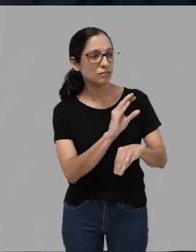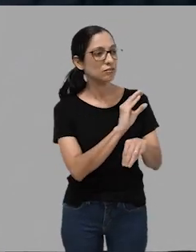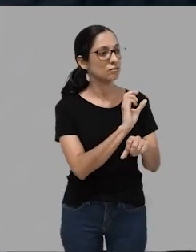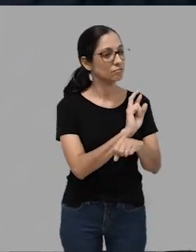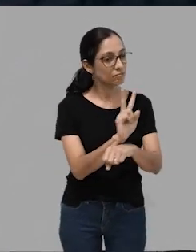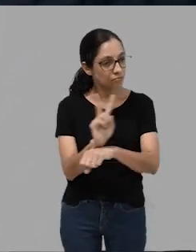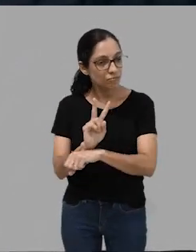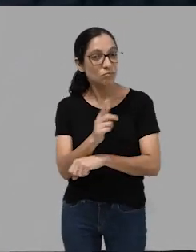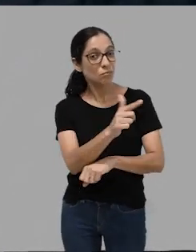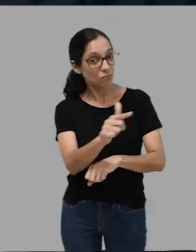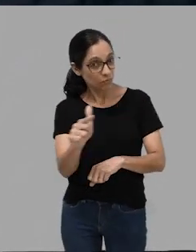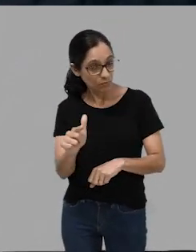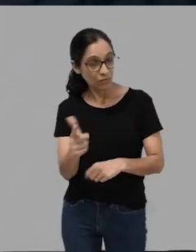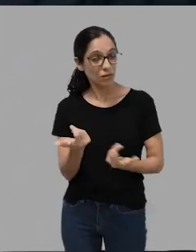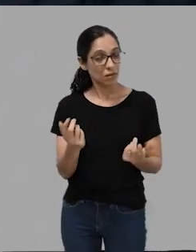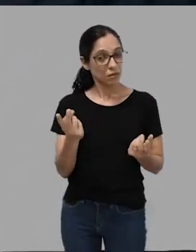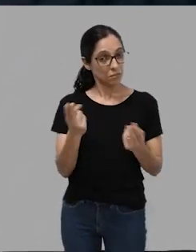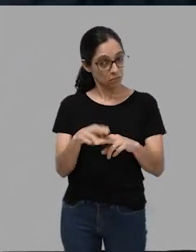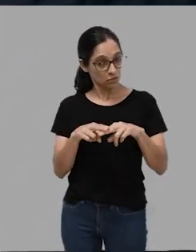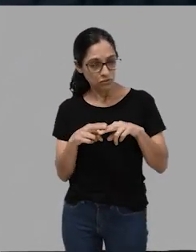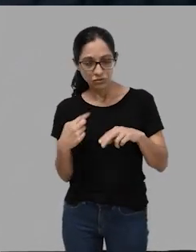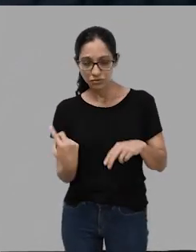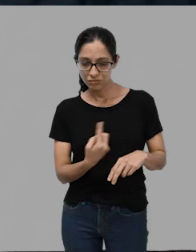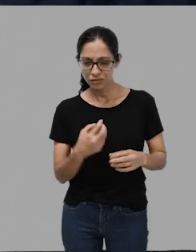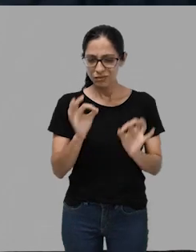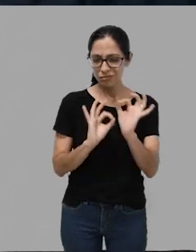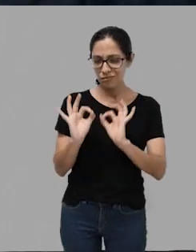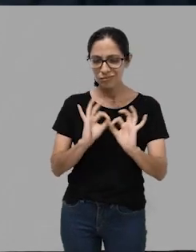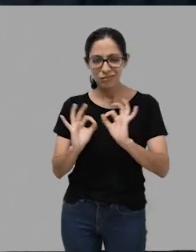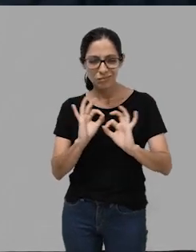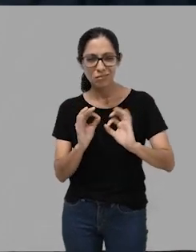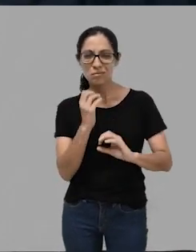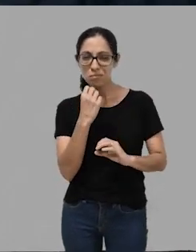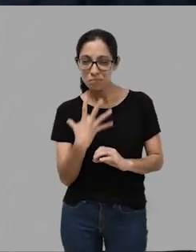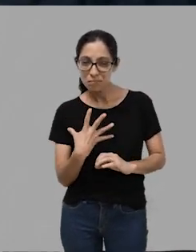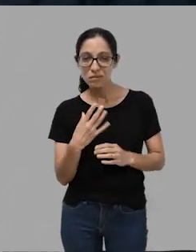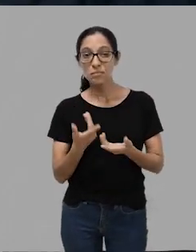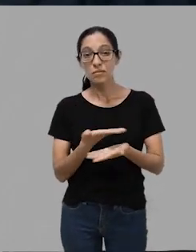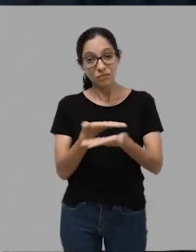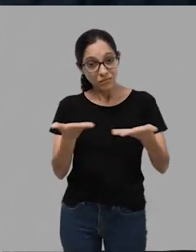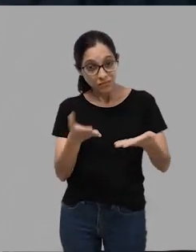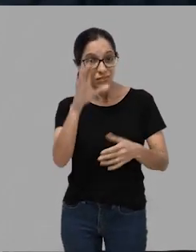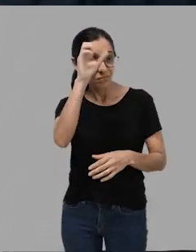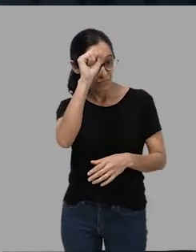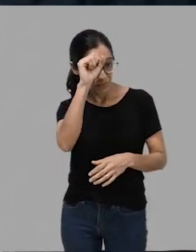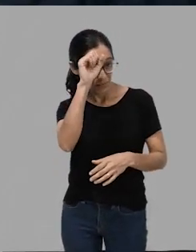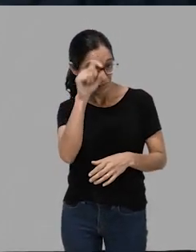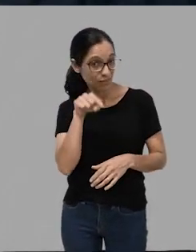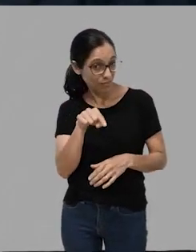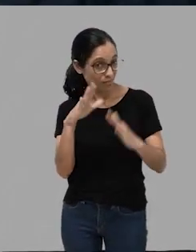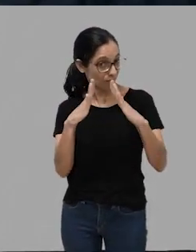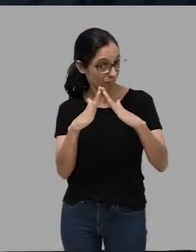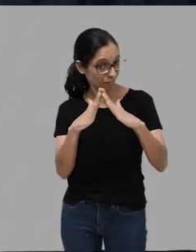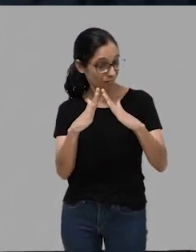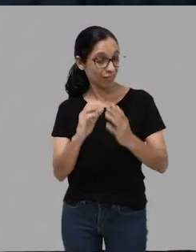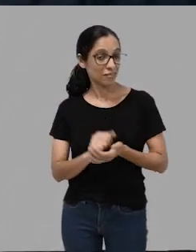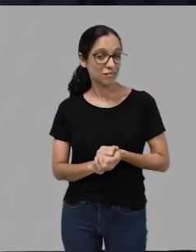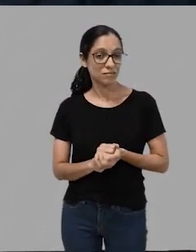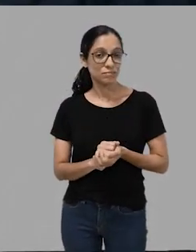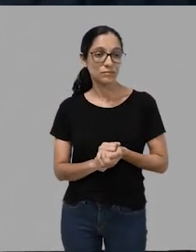do outro e por isso nós estamos aqui preparando tudo com muito carinho para que você aprenda aí na sua casa